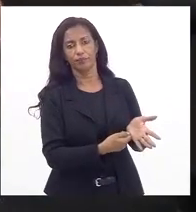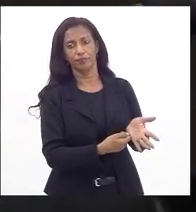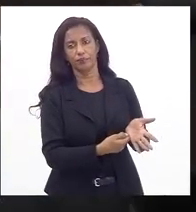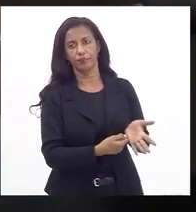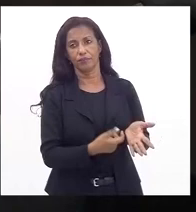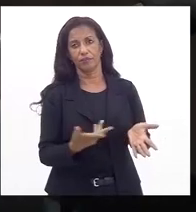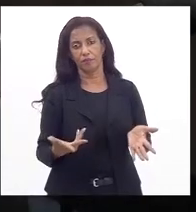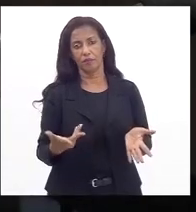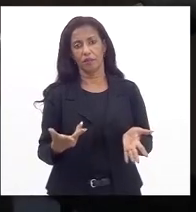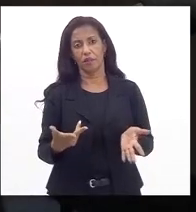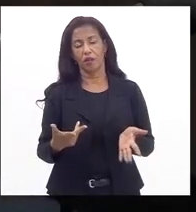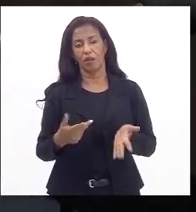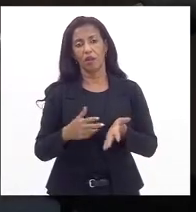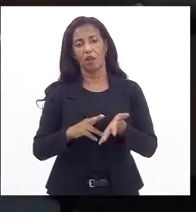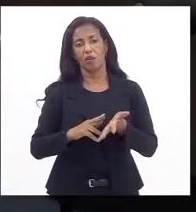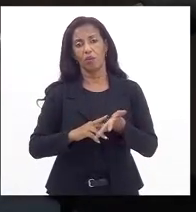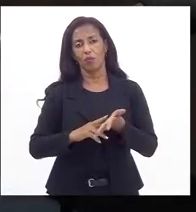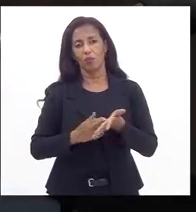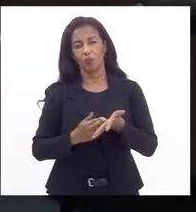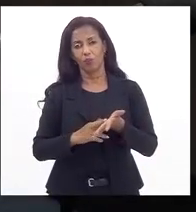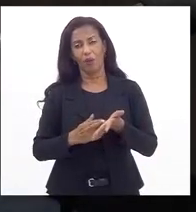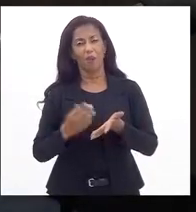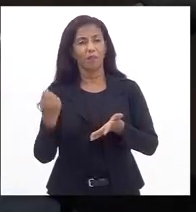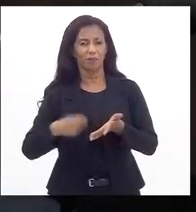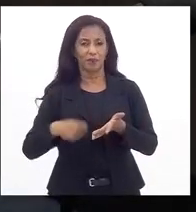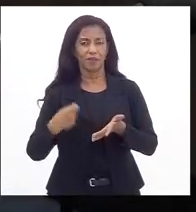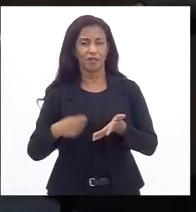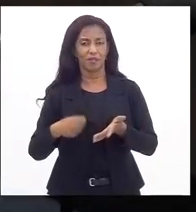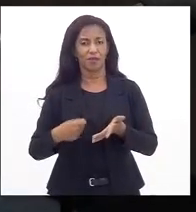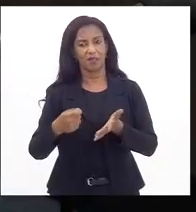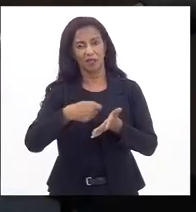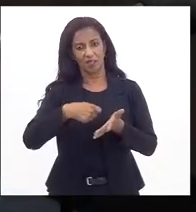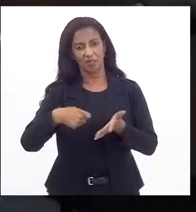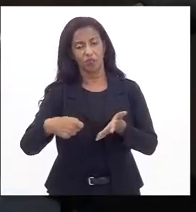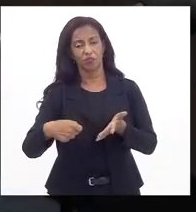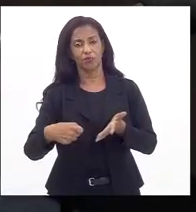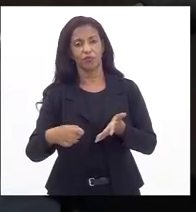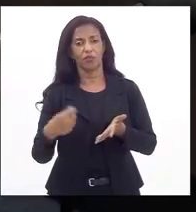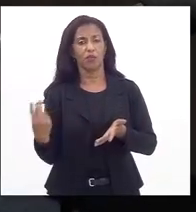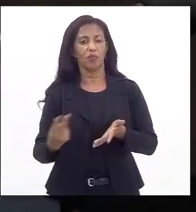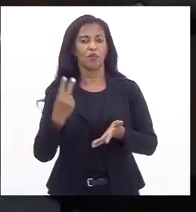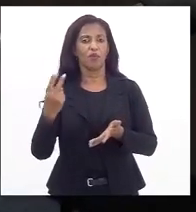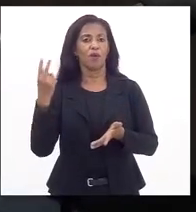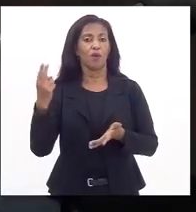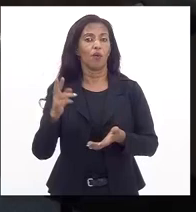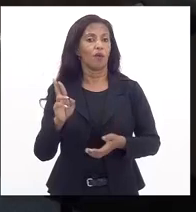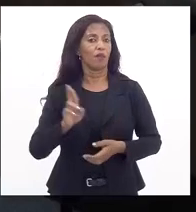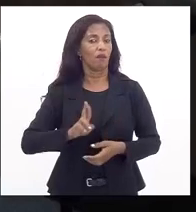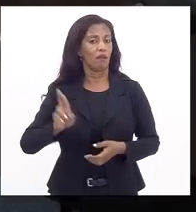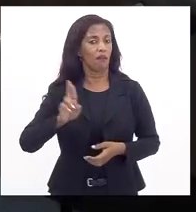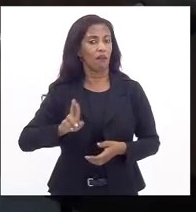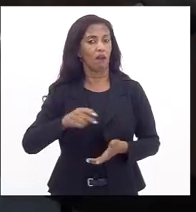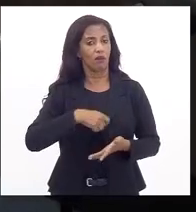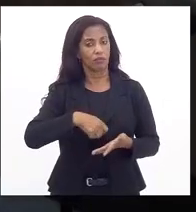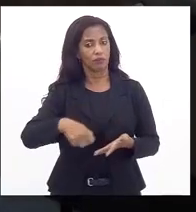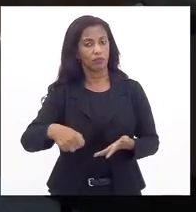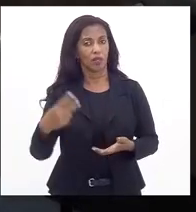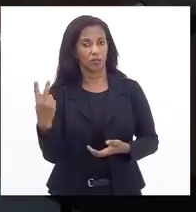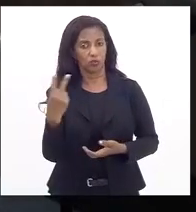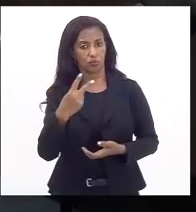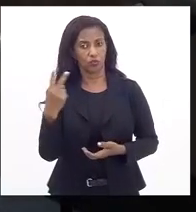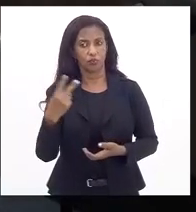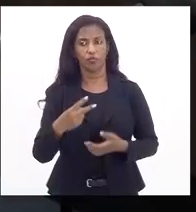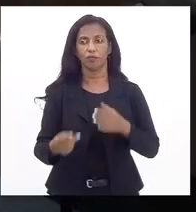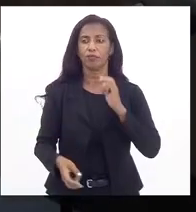foi meramente uma correção de de forma tem que escrever o valor em real e o valor por extenso as